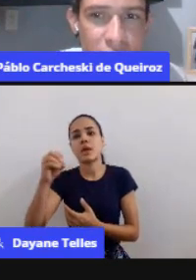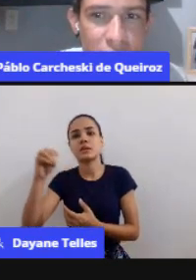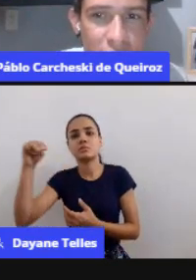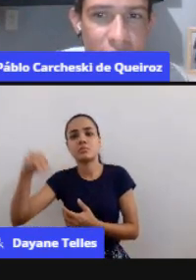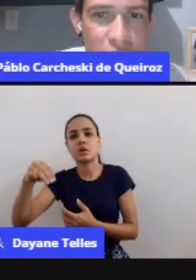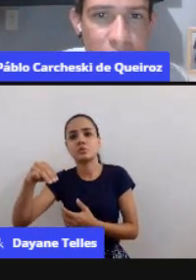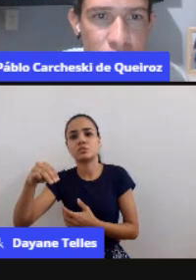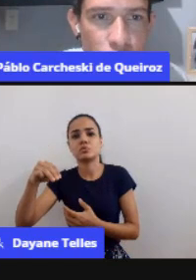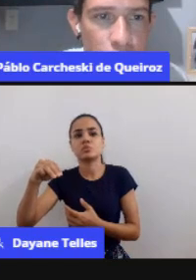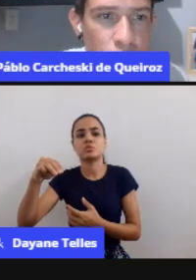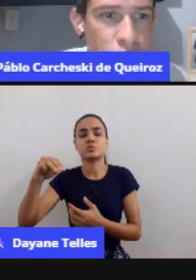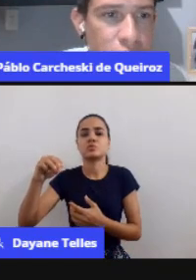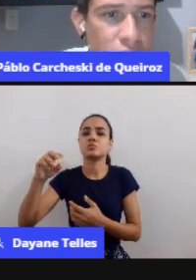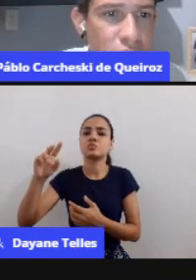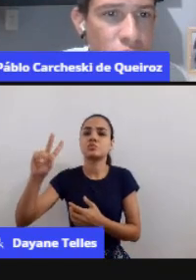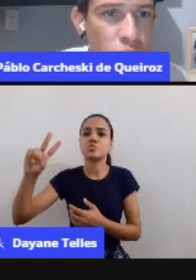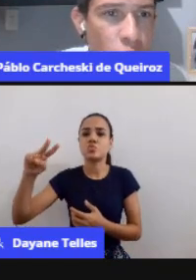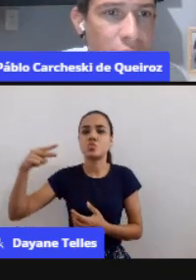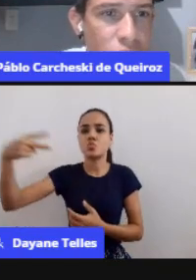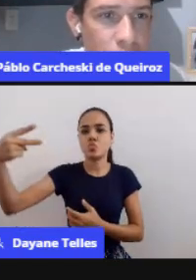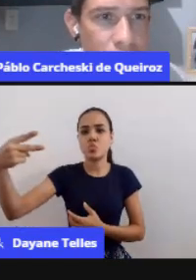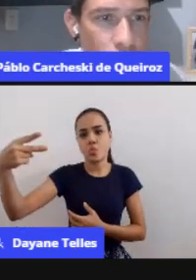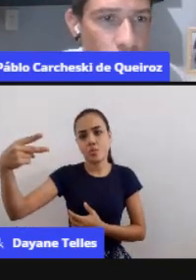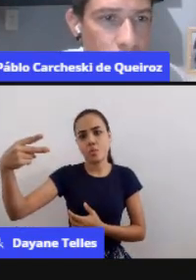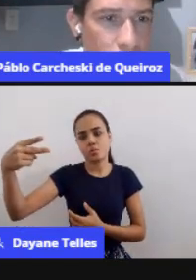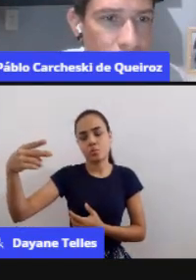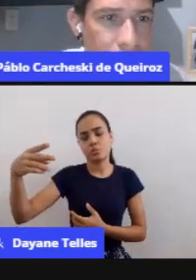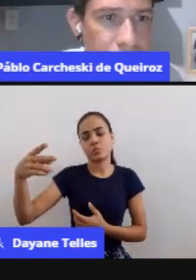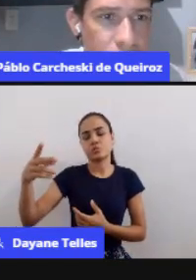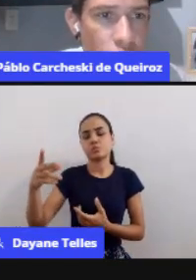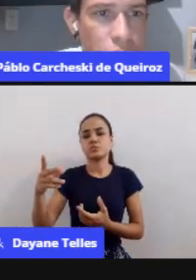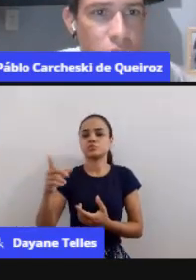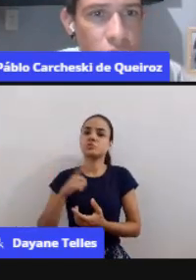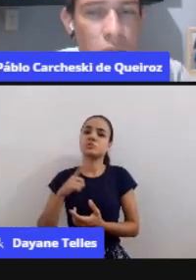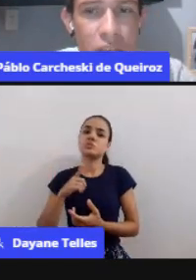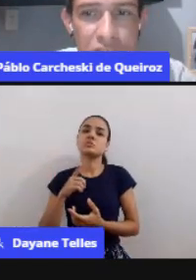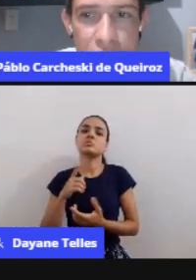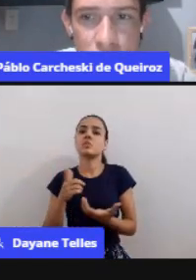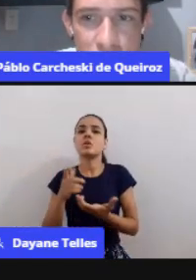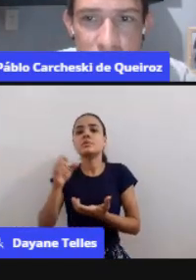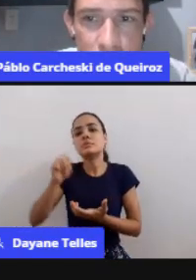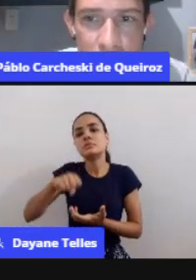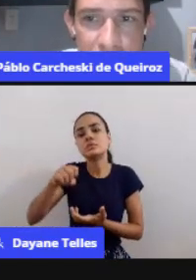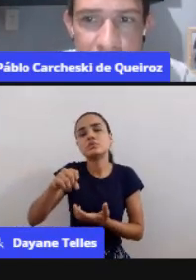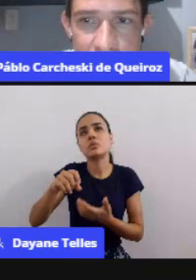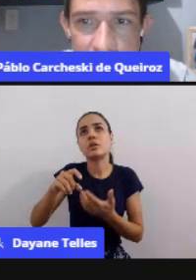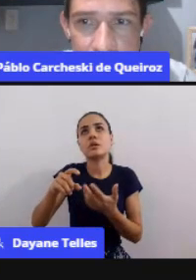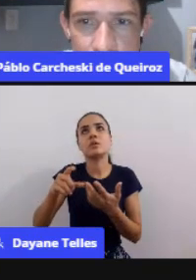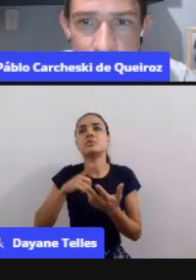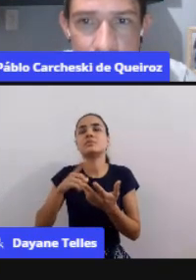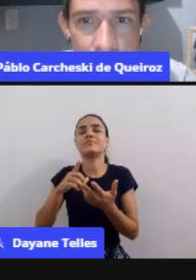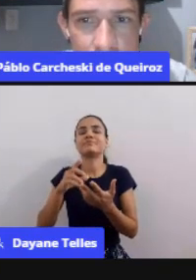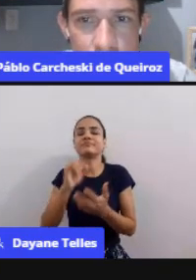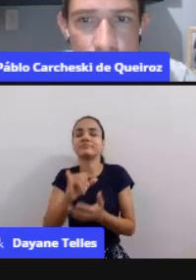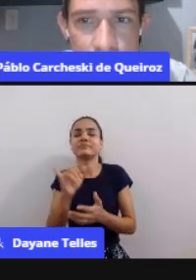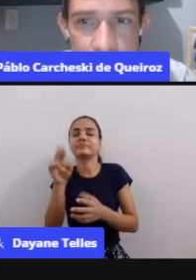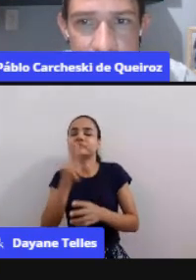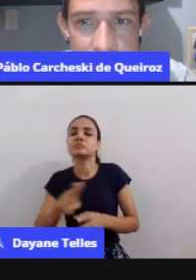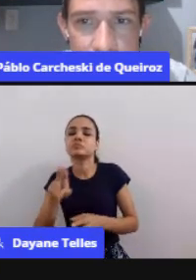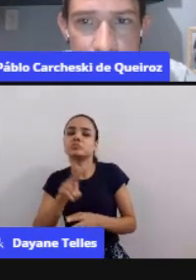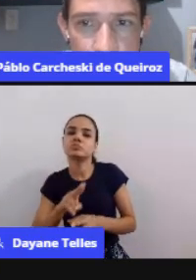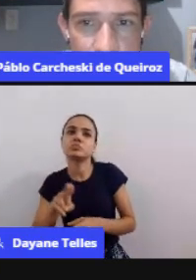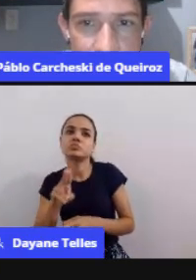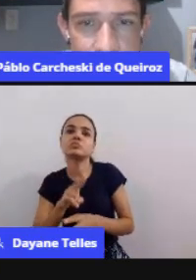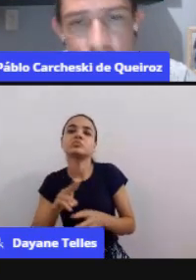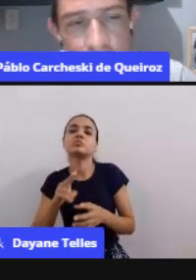eu usei 10 metros cúbicos e 1/4 do metro cúbico, né? Como que é feito isso, né? Como que é feito esse cálculo? Então, são coisas